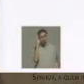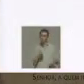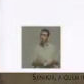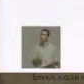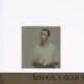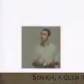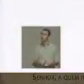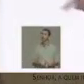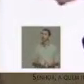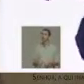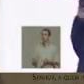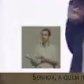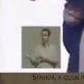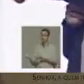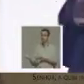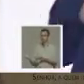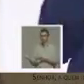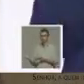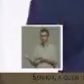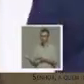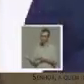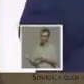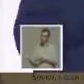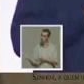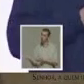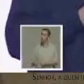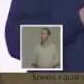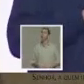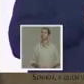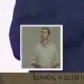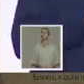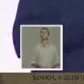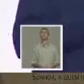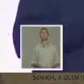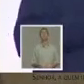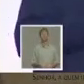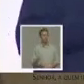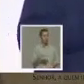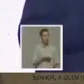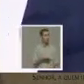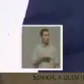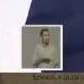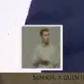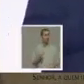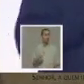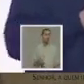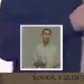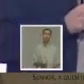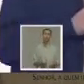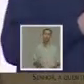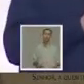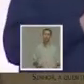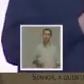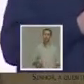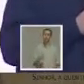Jovem, devia de estar escrito na carteira de cada um deles: jovem tem direito de pôr os pés no chão.